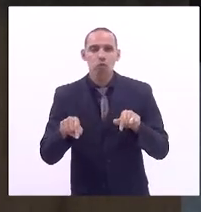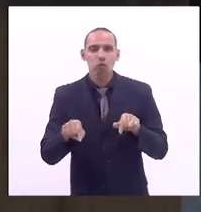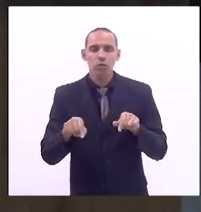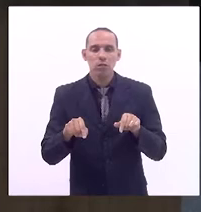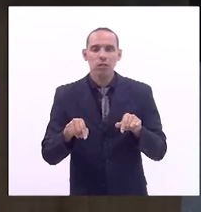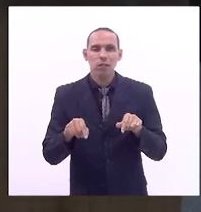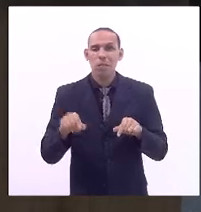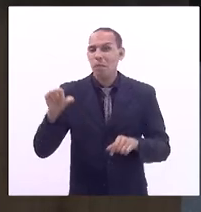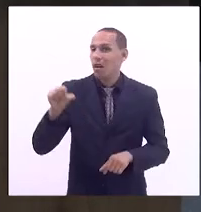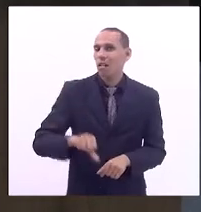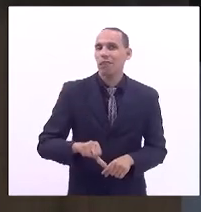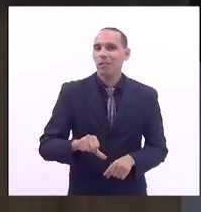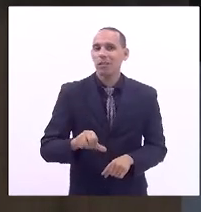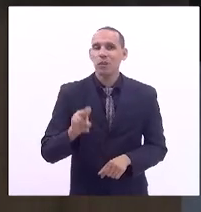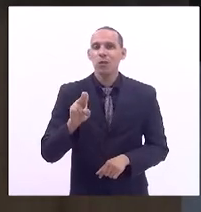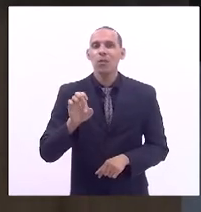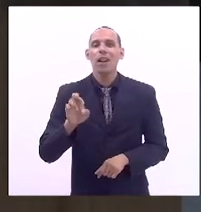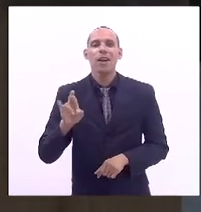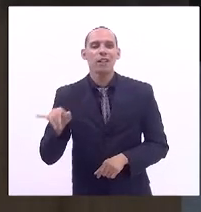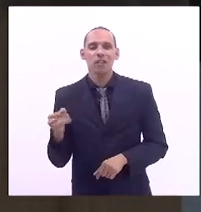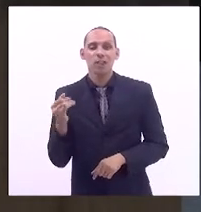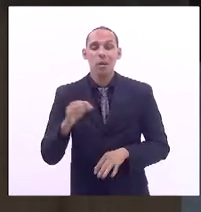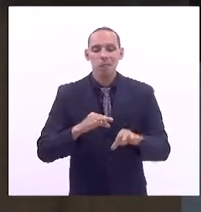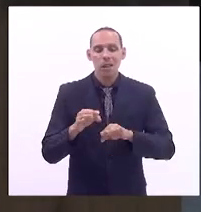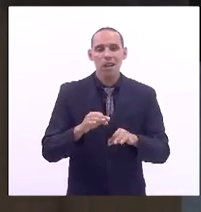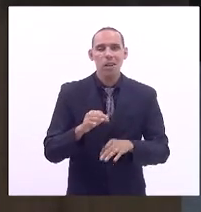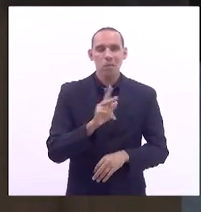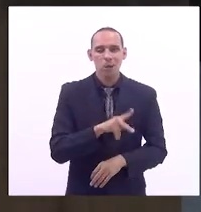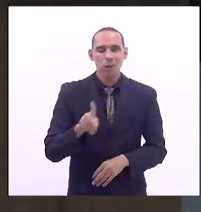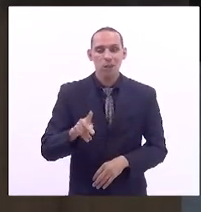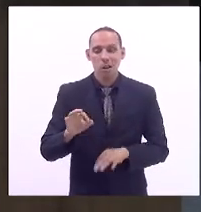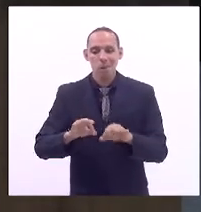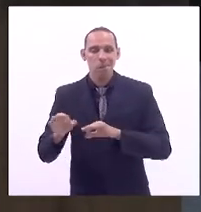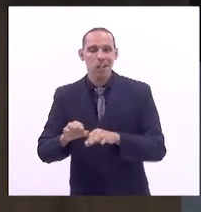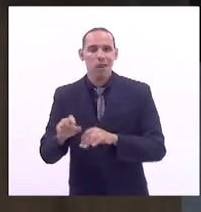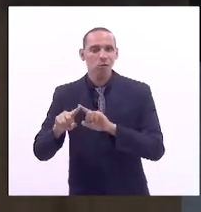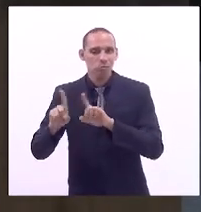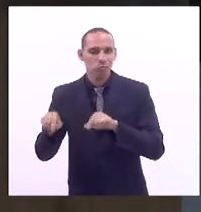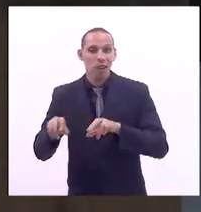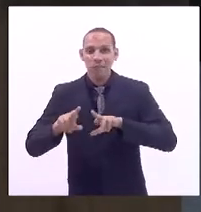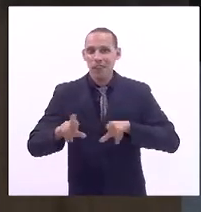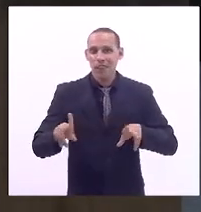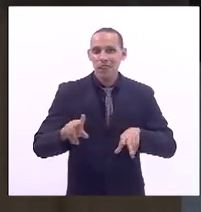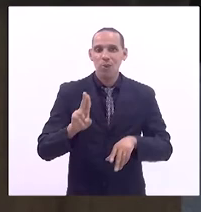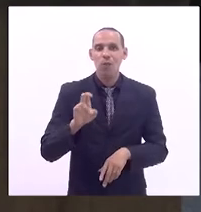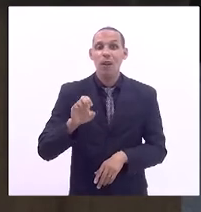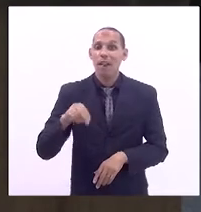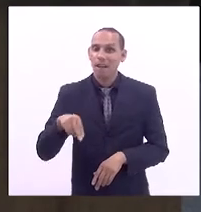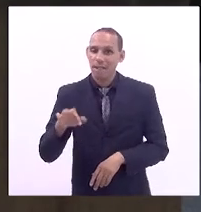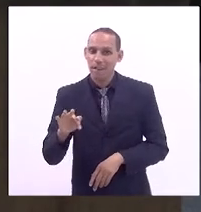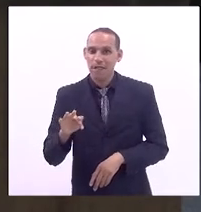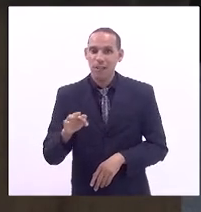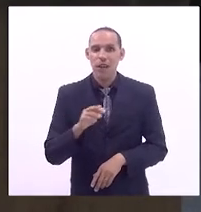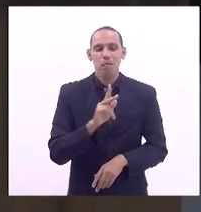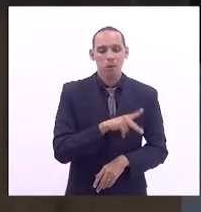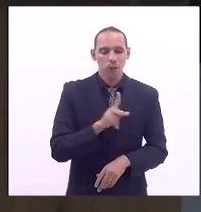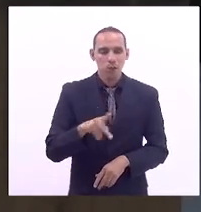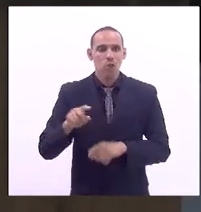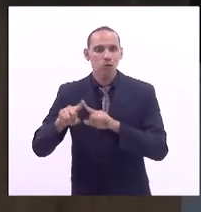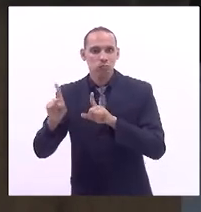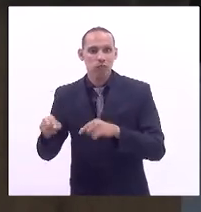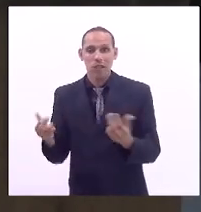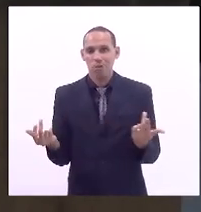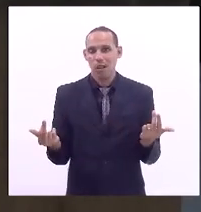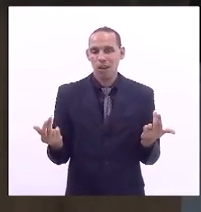é mais complicado ainda a UERJ tem um plano para professor um plano para funcionário ao eixo tem um plano só pra professor o funcionário